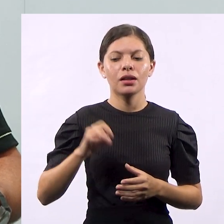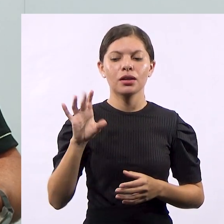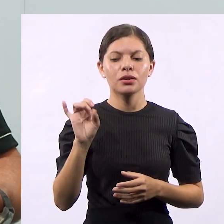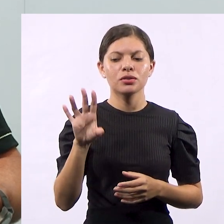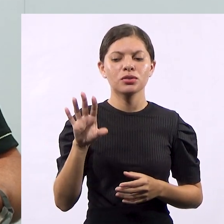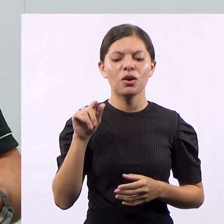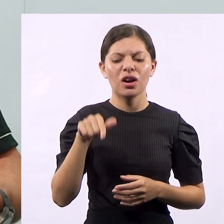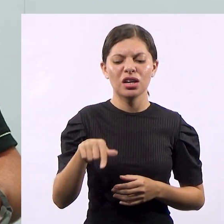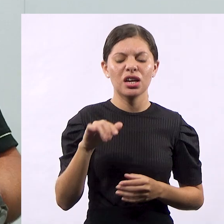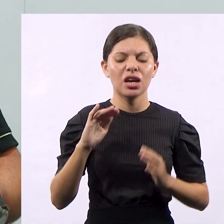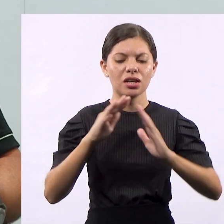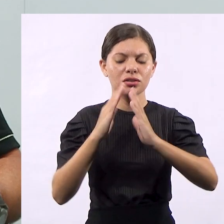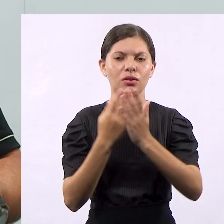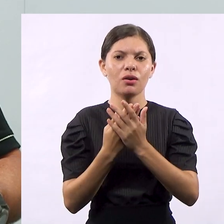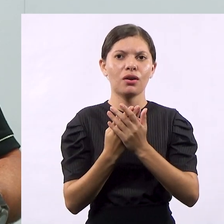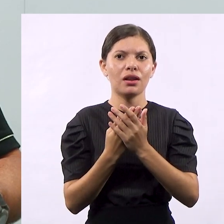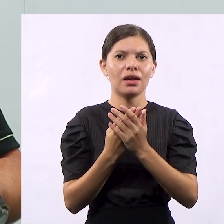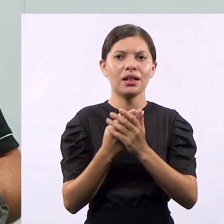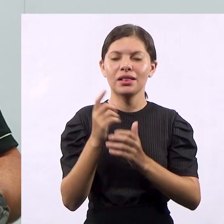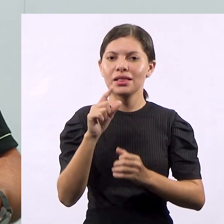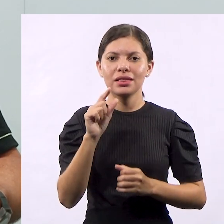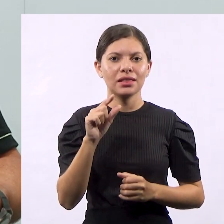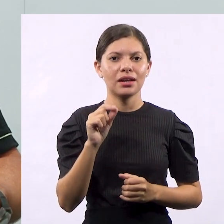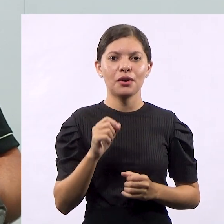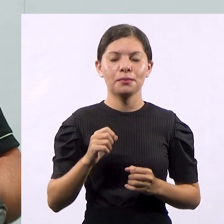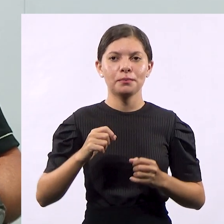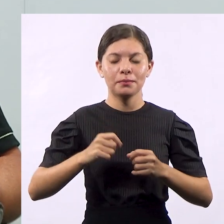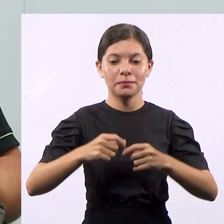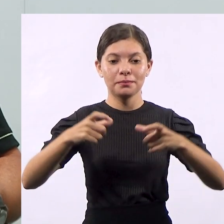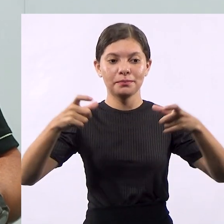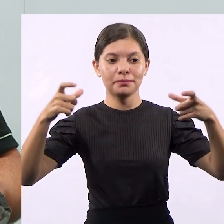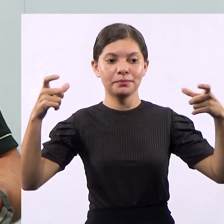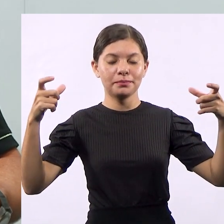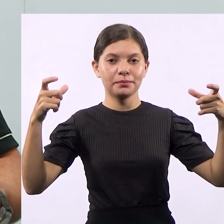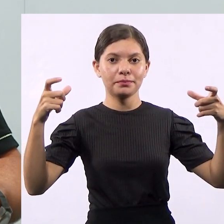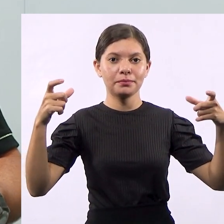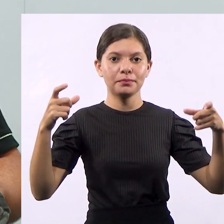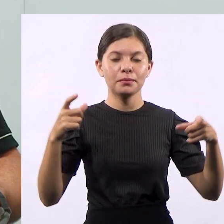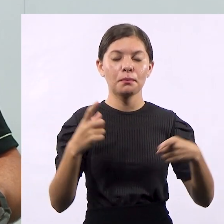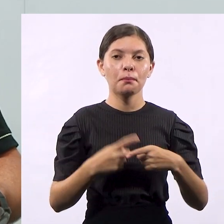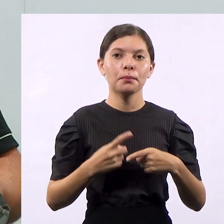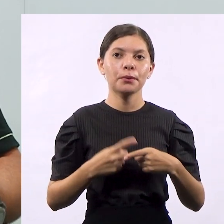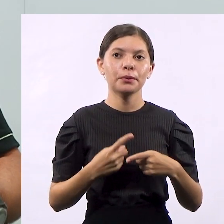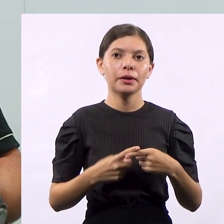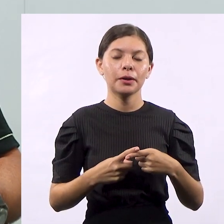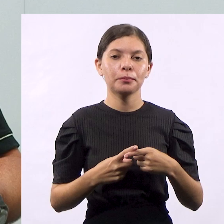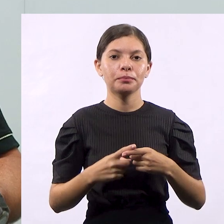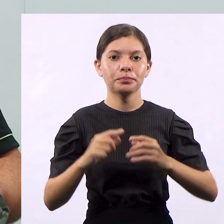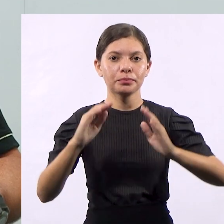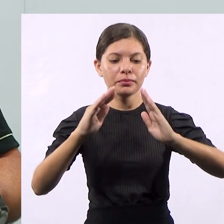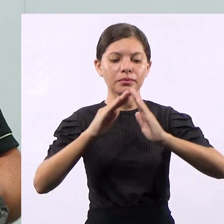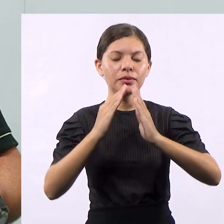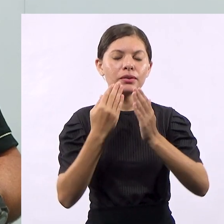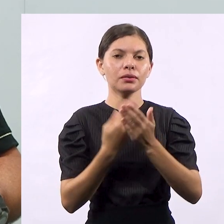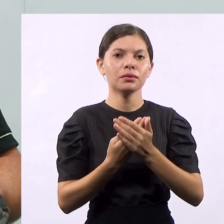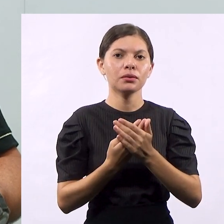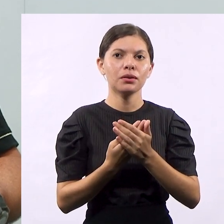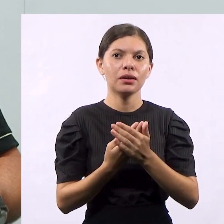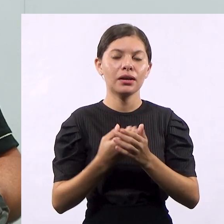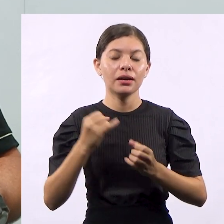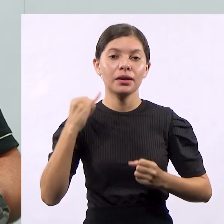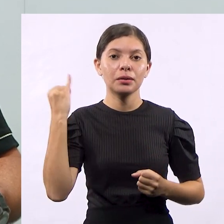se restringe ao ambiente da escola. Mas ela é muito mais ampla no sentido da escola como